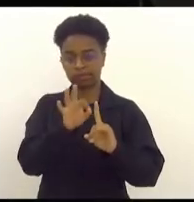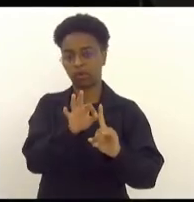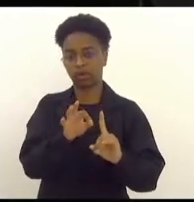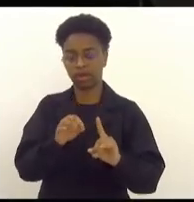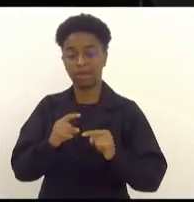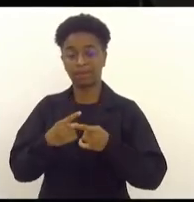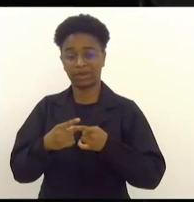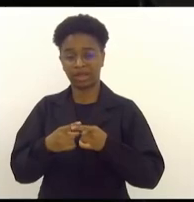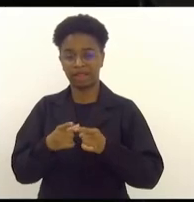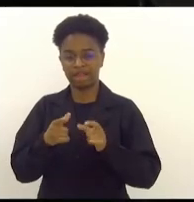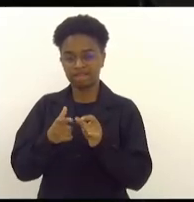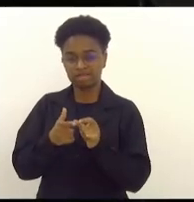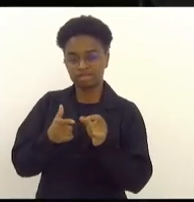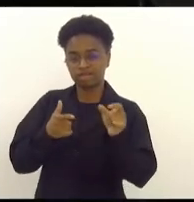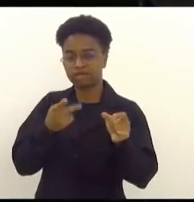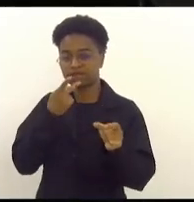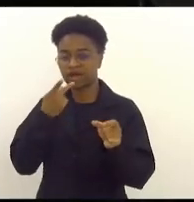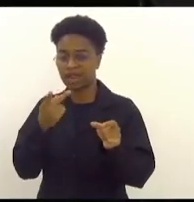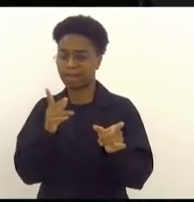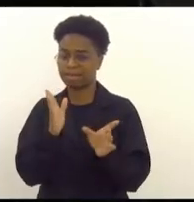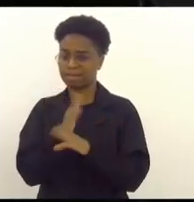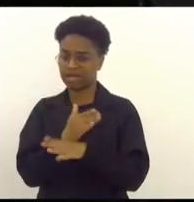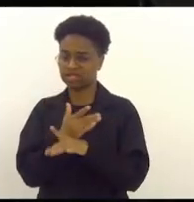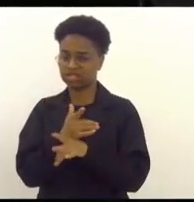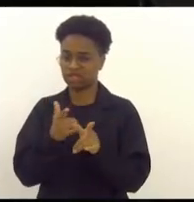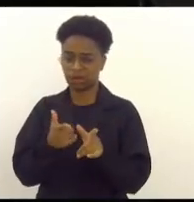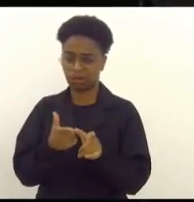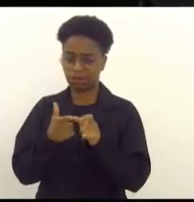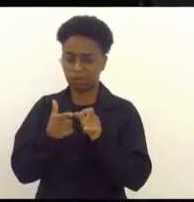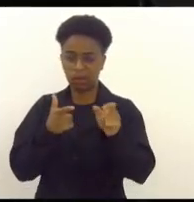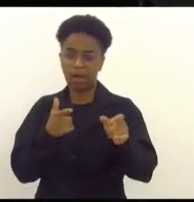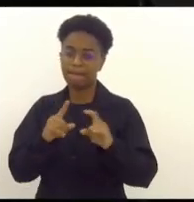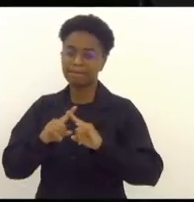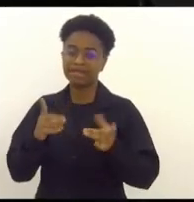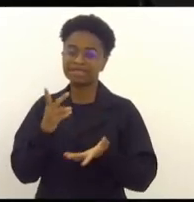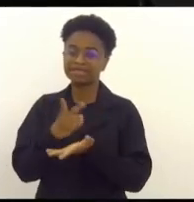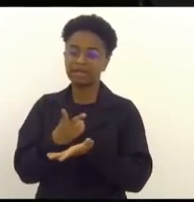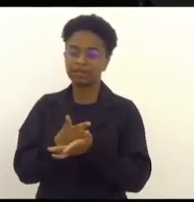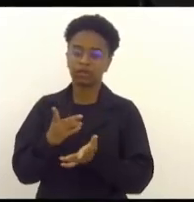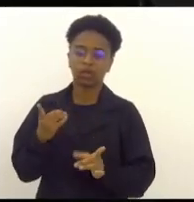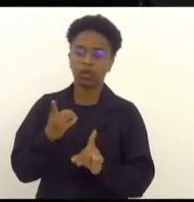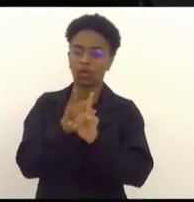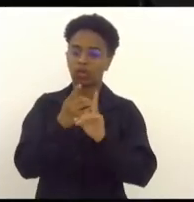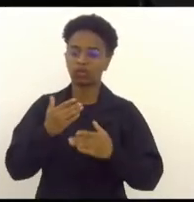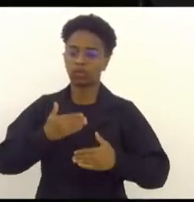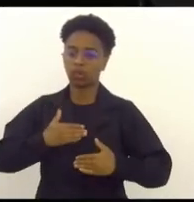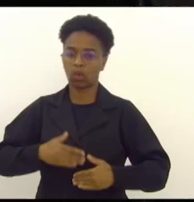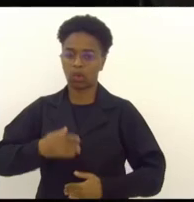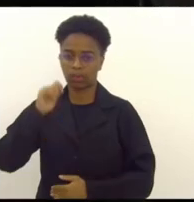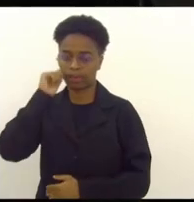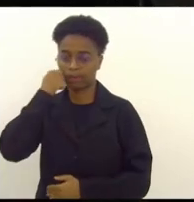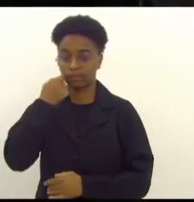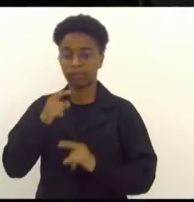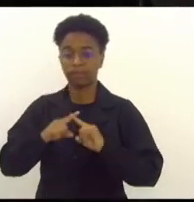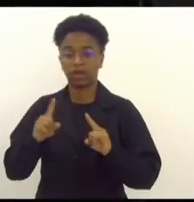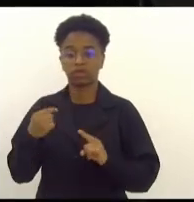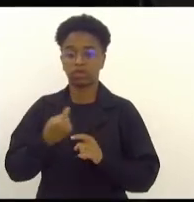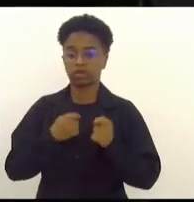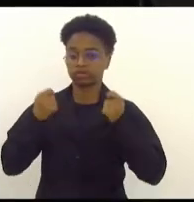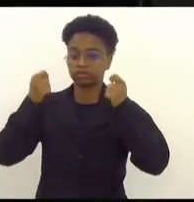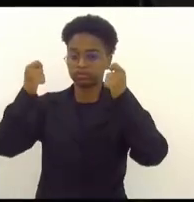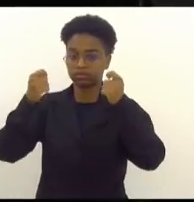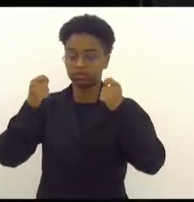perdida ela tem um corpo ela acaba tendo alvo e a gente vai ter esse ato que vai ser na próxima